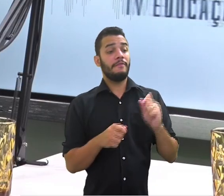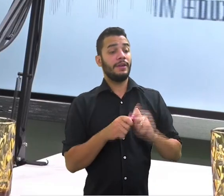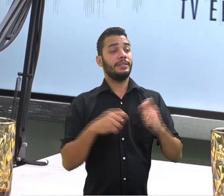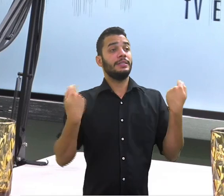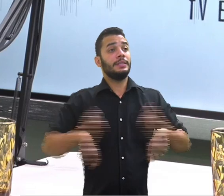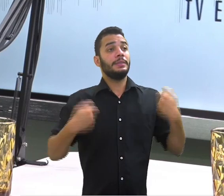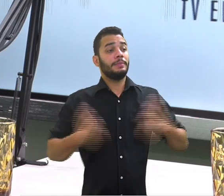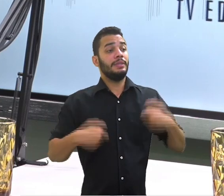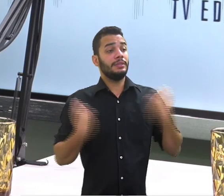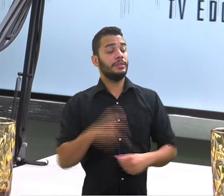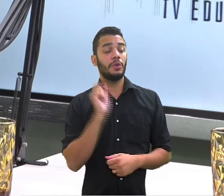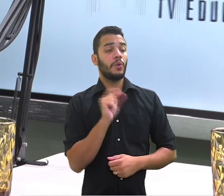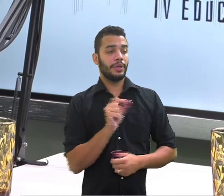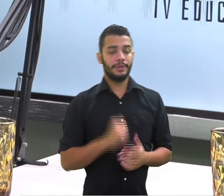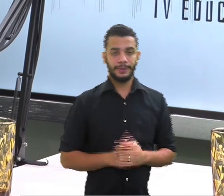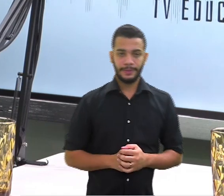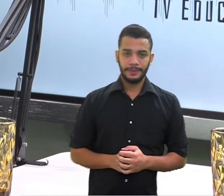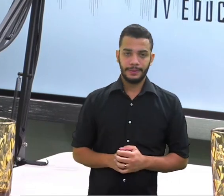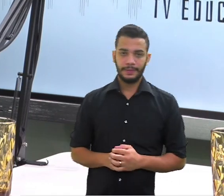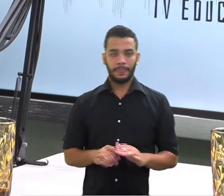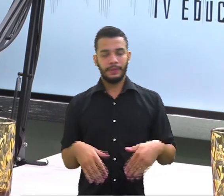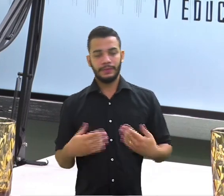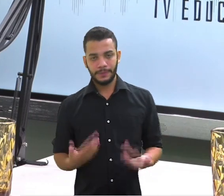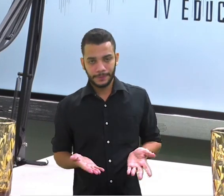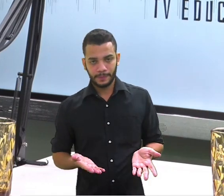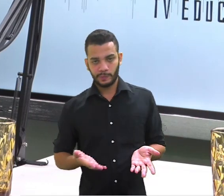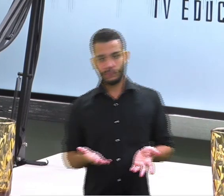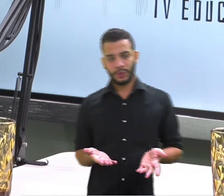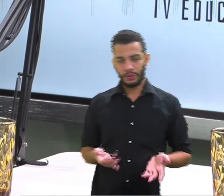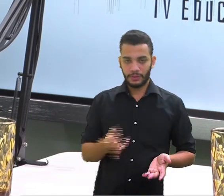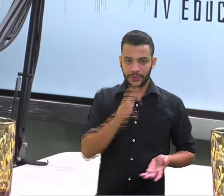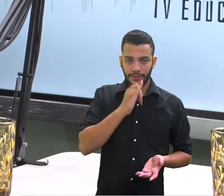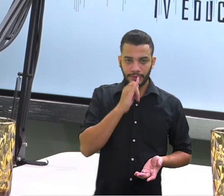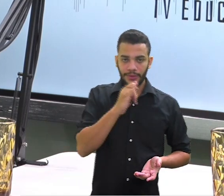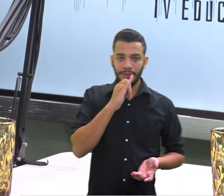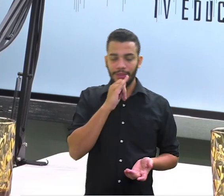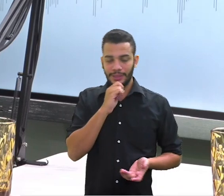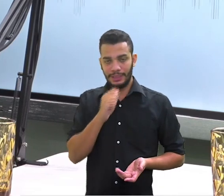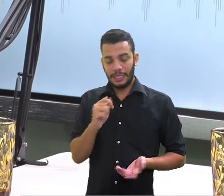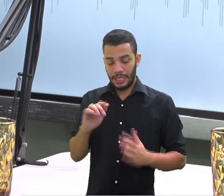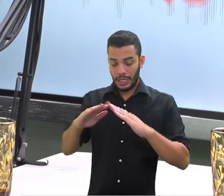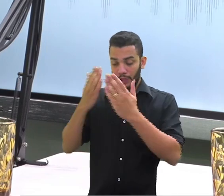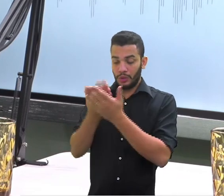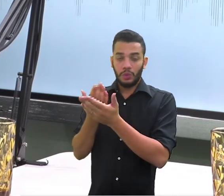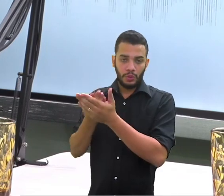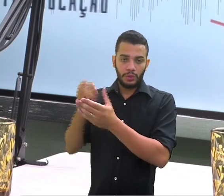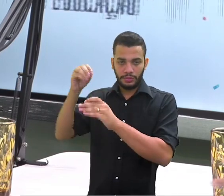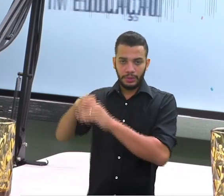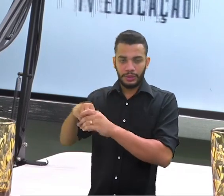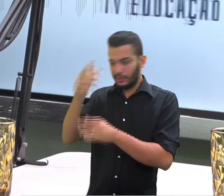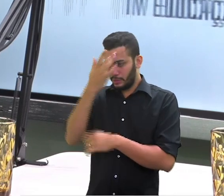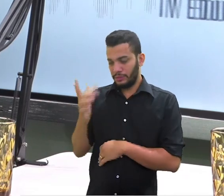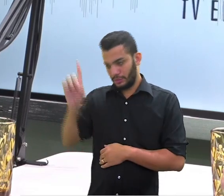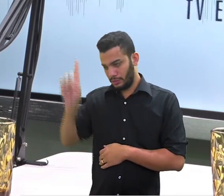duas situações. A violência já aconteceu. Então a escola ela tem que tomar conhecimento, e os pais, que ela trata